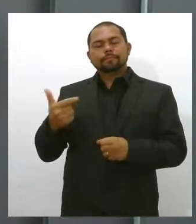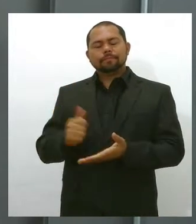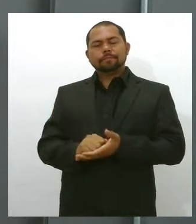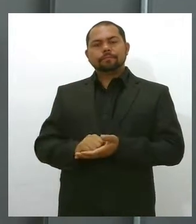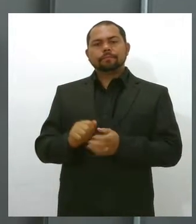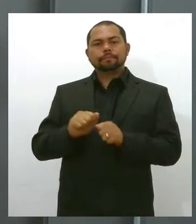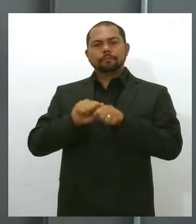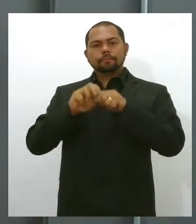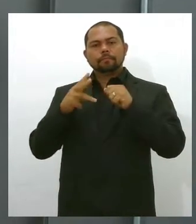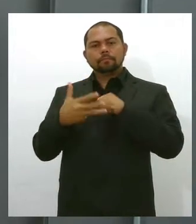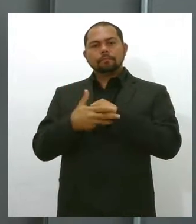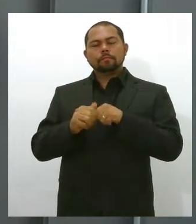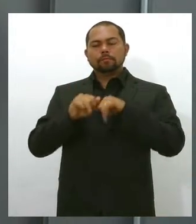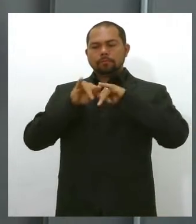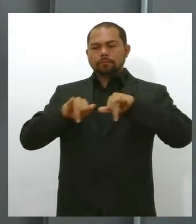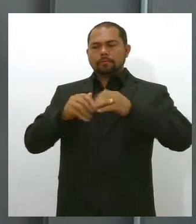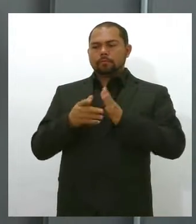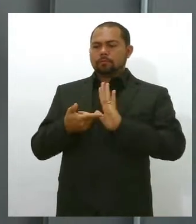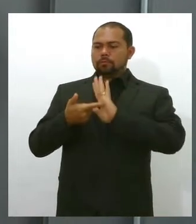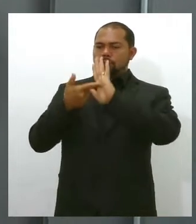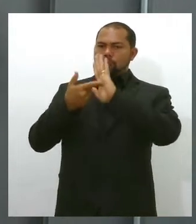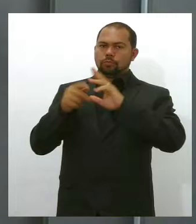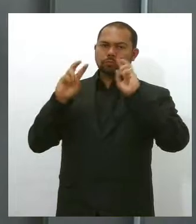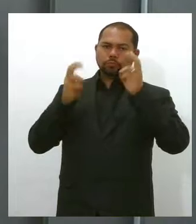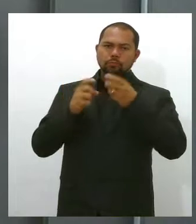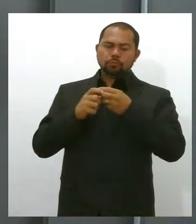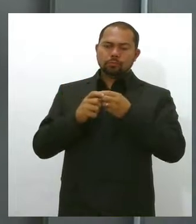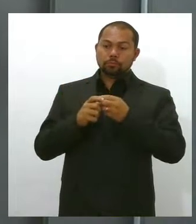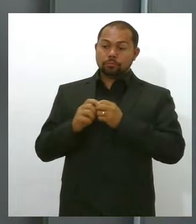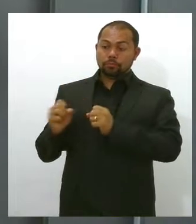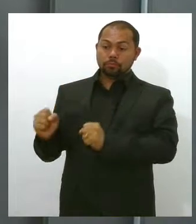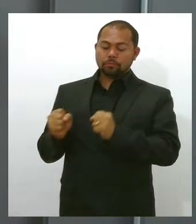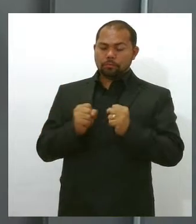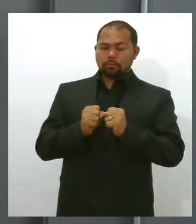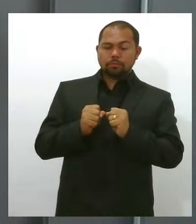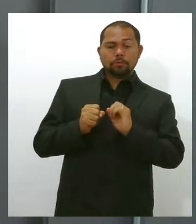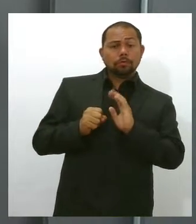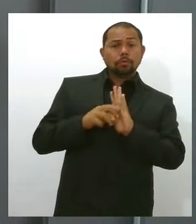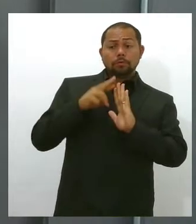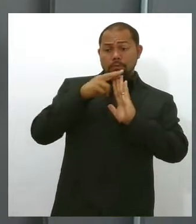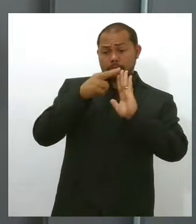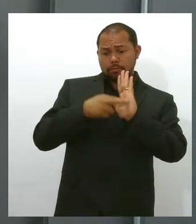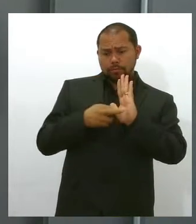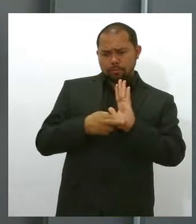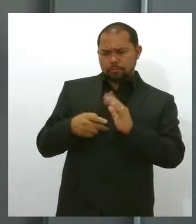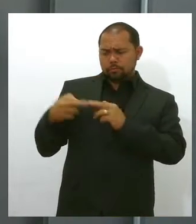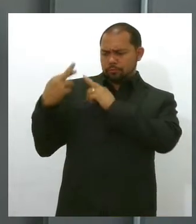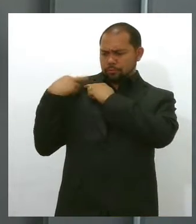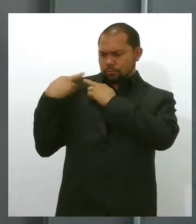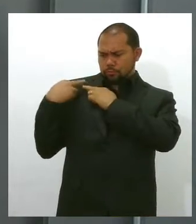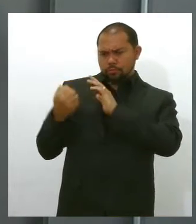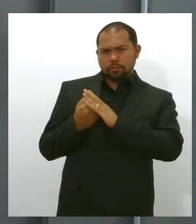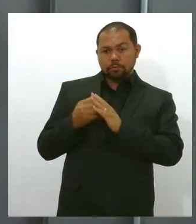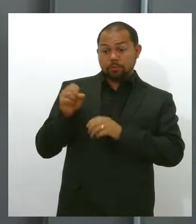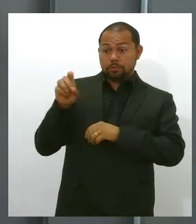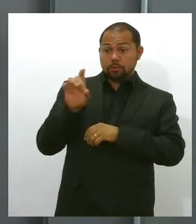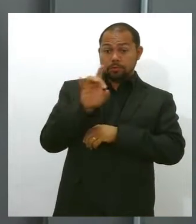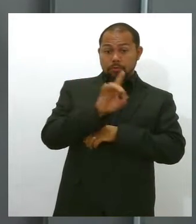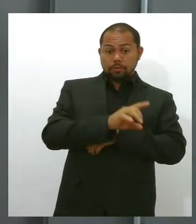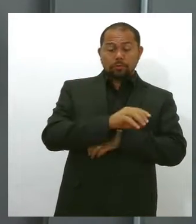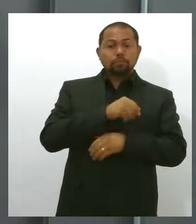estes são os destaques de hoje os poderes e as atribuições de cada um nos cargos em disputa nas eleições deste ano